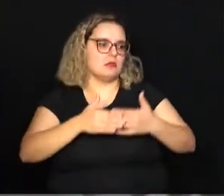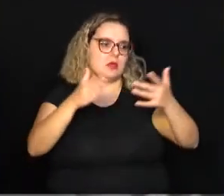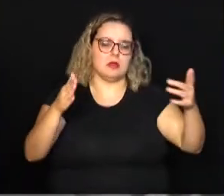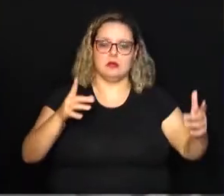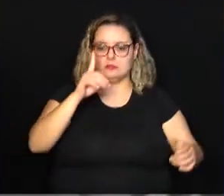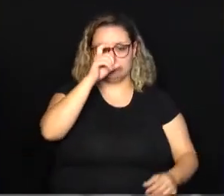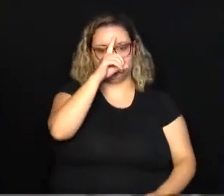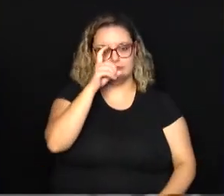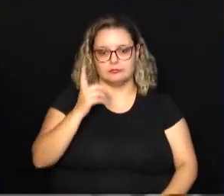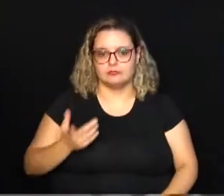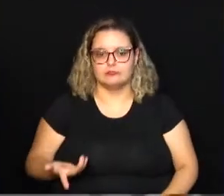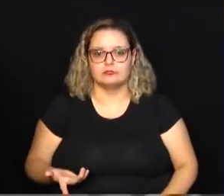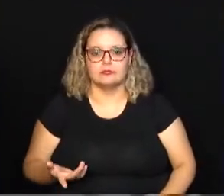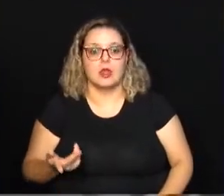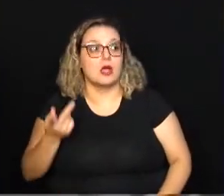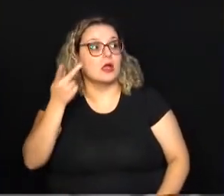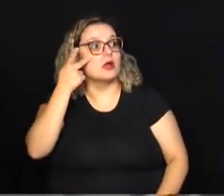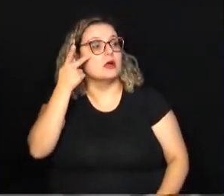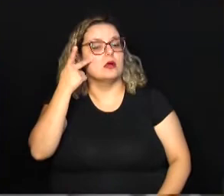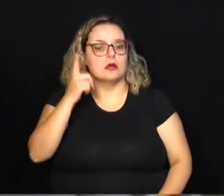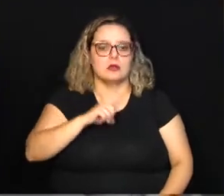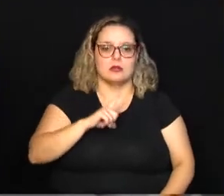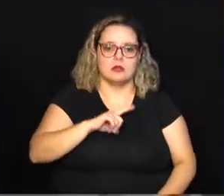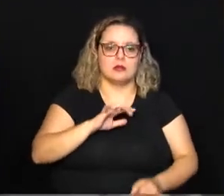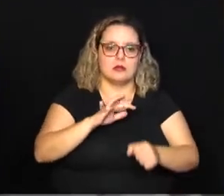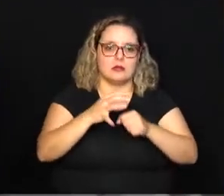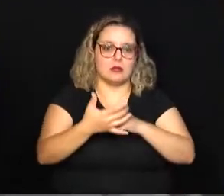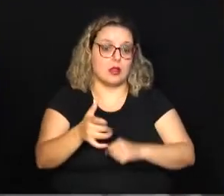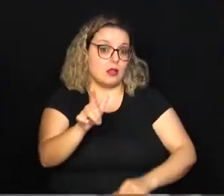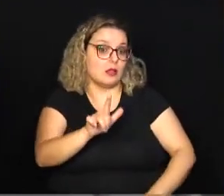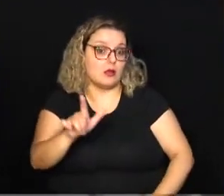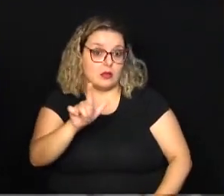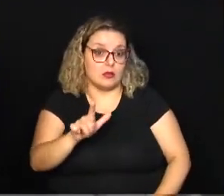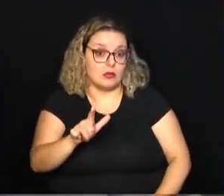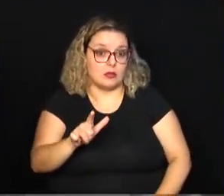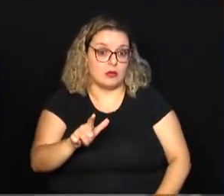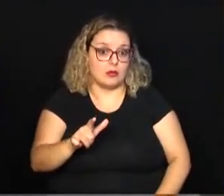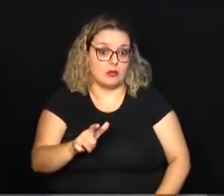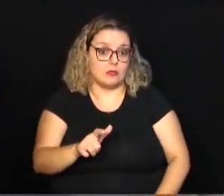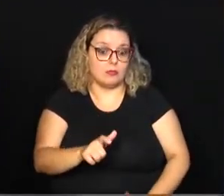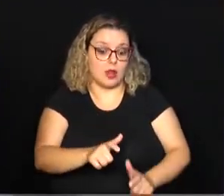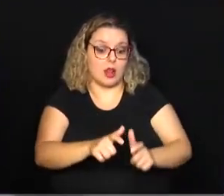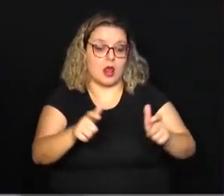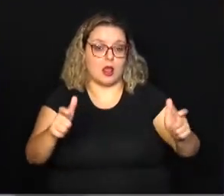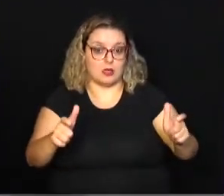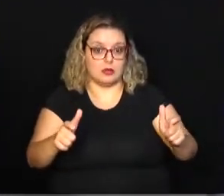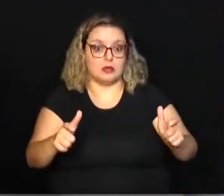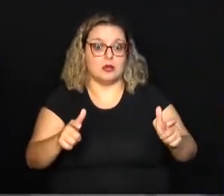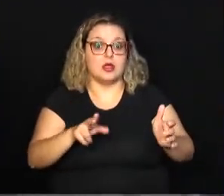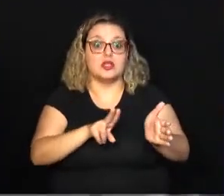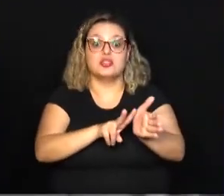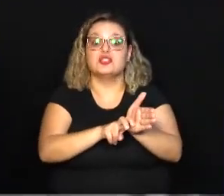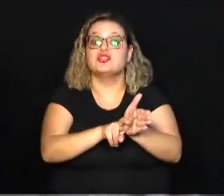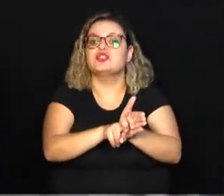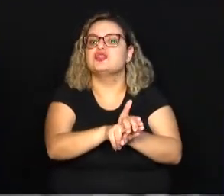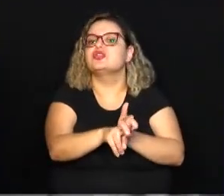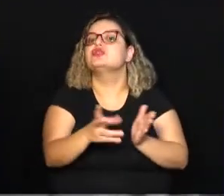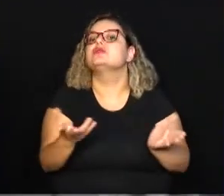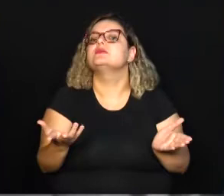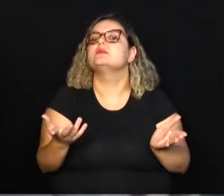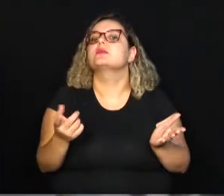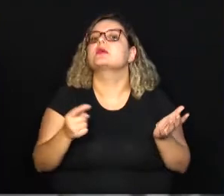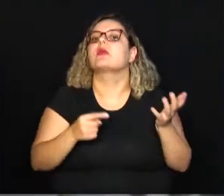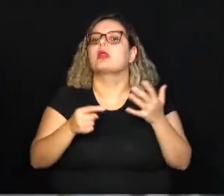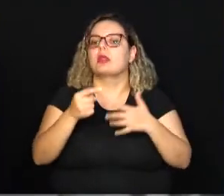quando fala, São Paulo teve o maior número de Covid, lógico, nós temos a maior população diagnosticada, porque tem esse fator ainda no